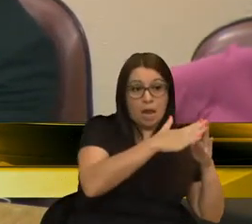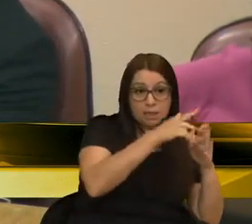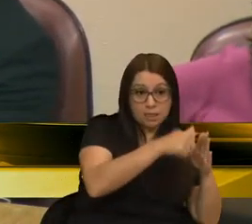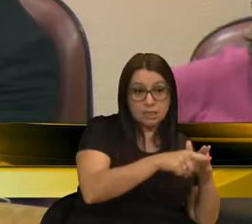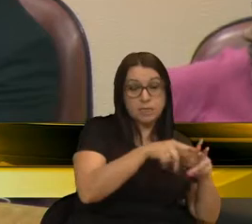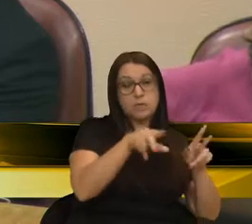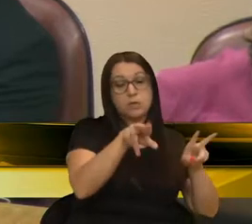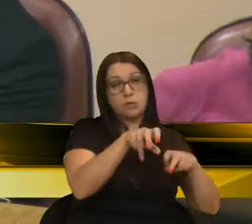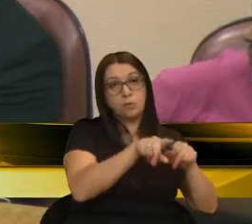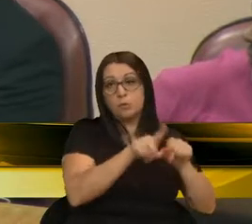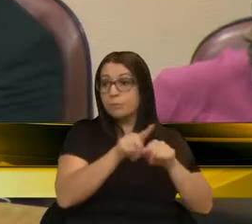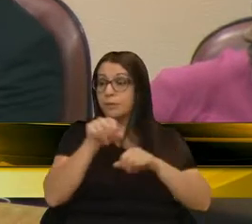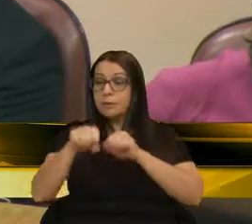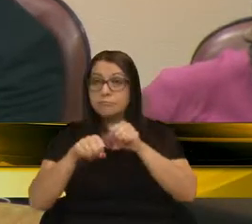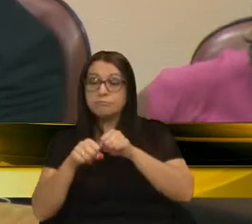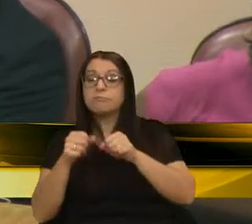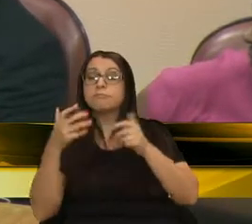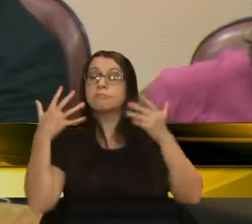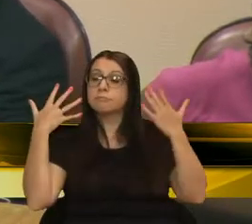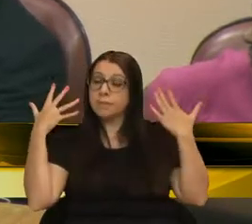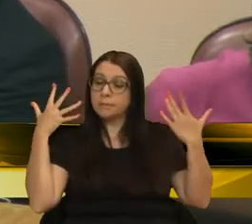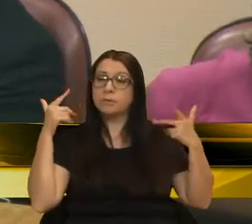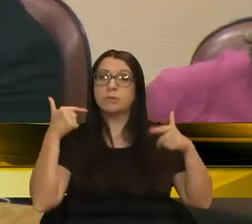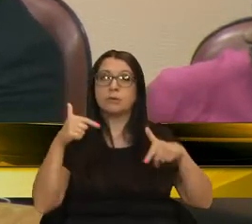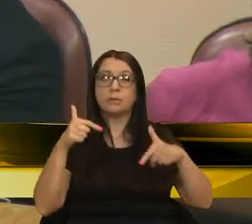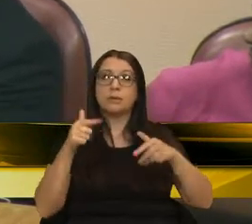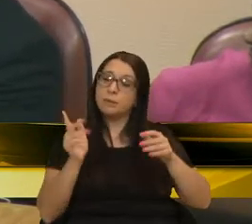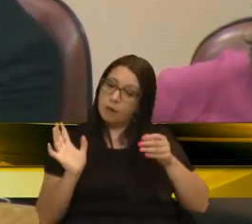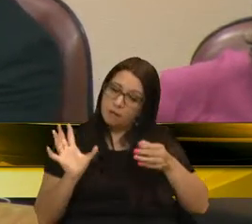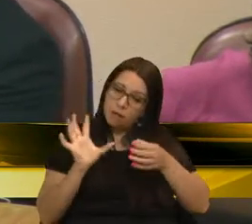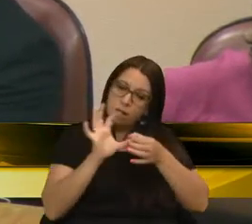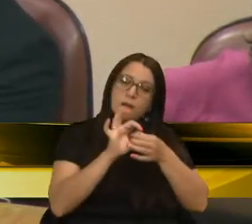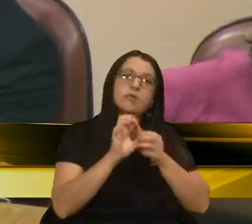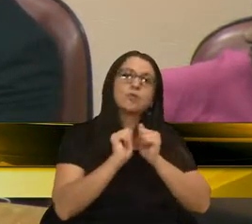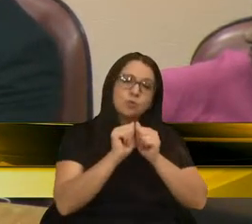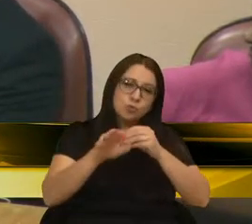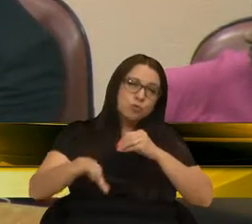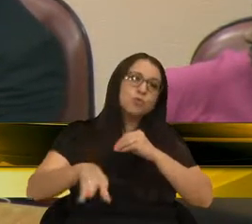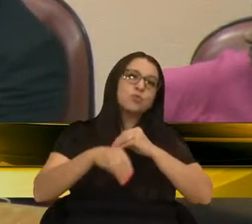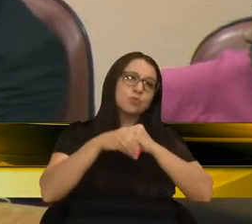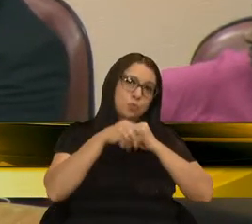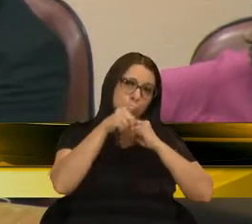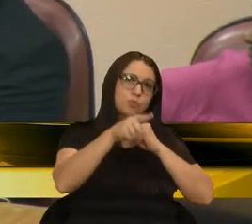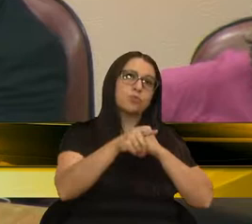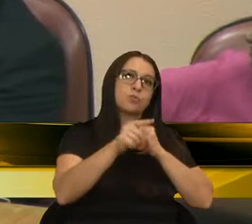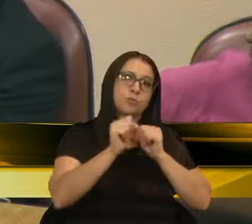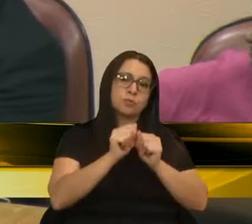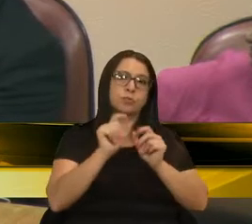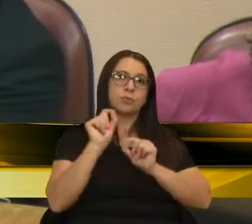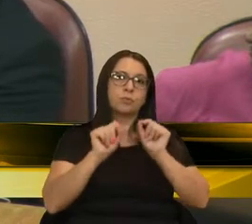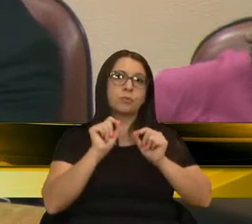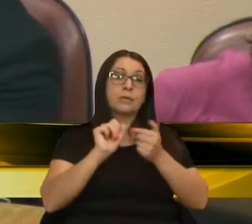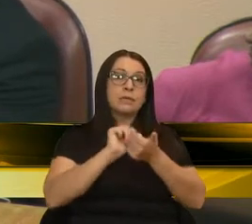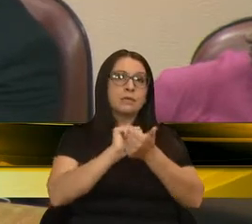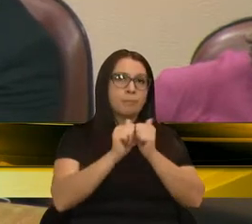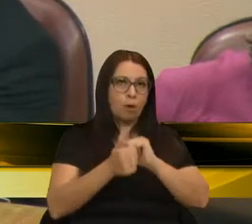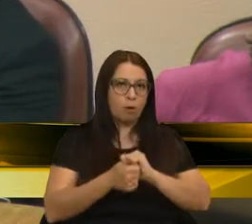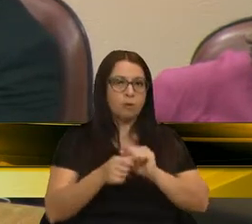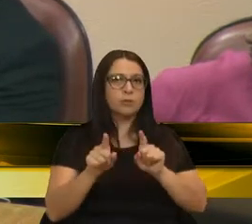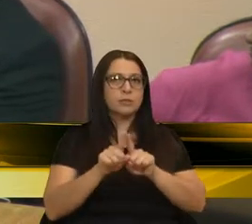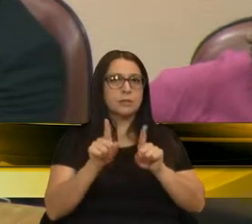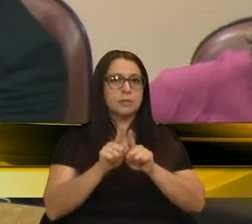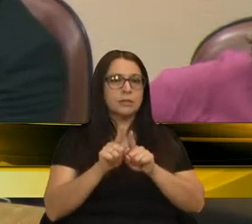produtores rurais da região. Mas parabéns pelo seu trabalho, e eu também vou me aliar a Vossa Excelência na questão do esporte, também na questão